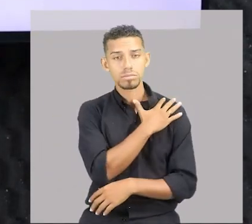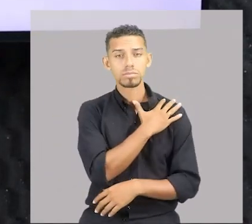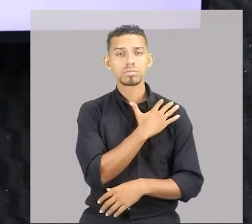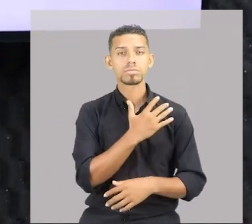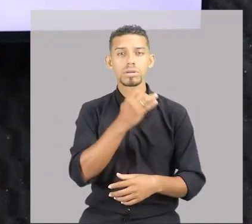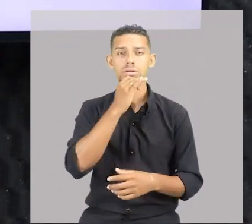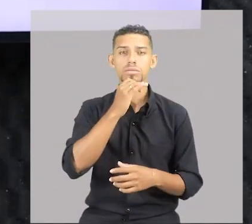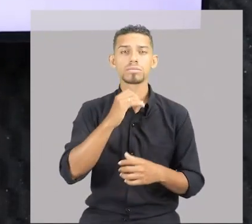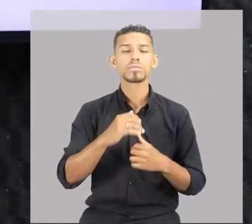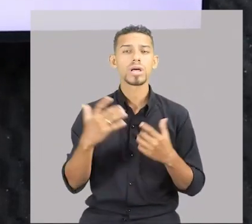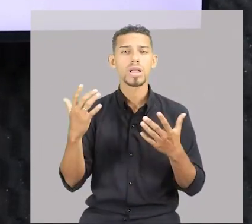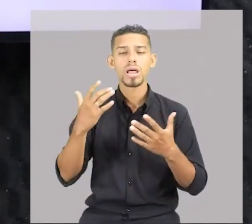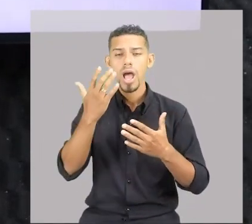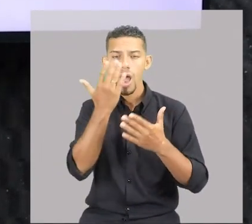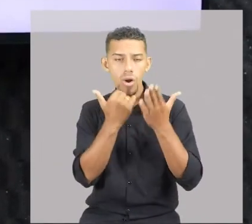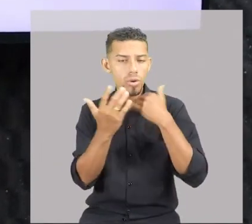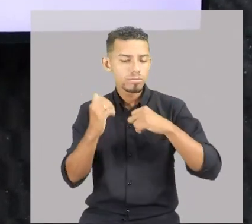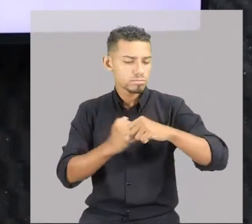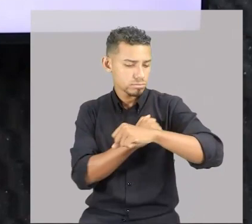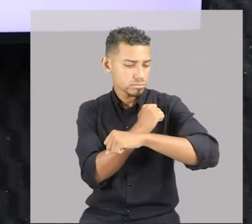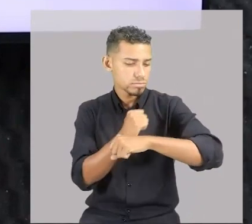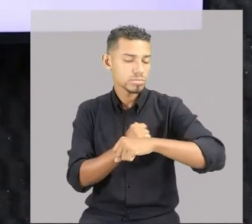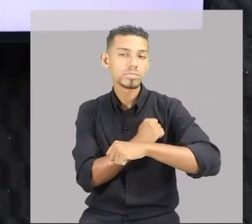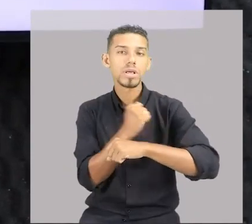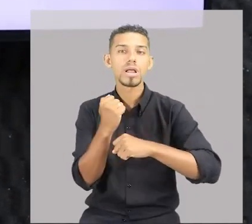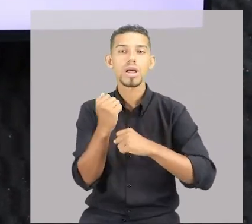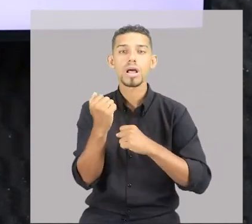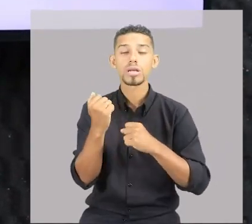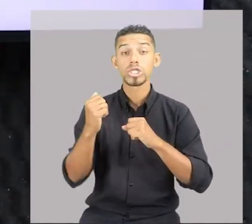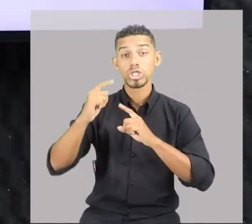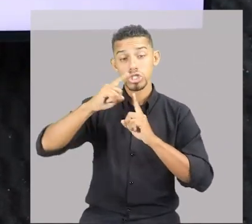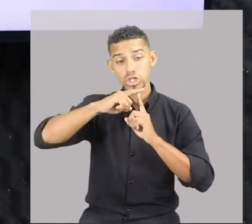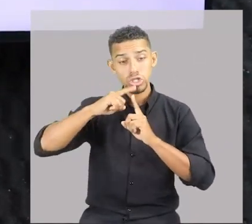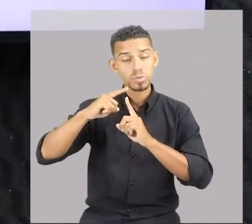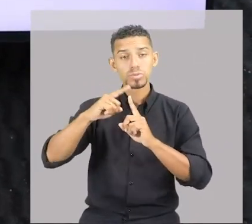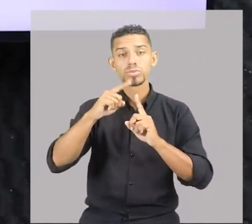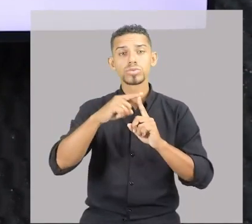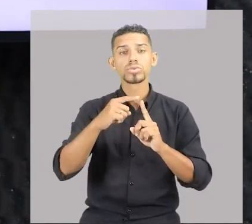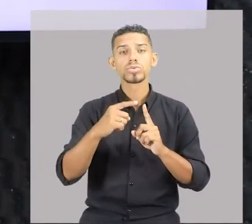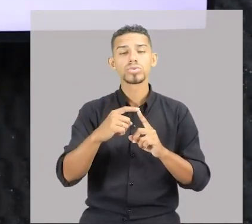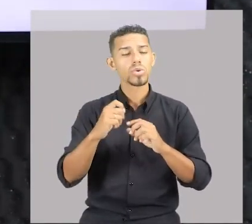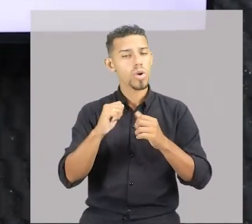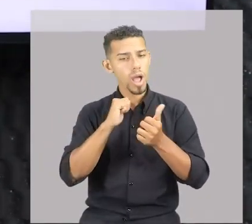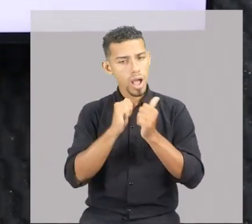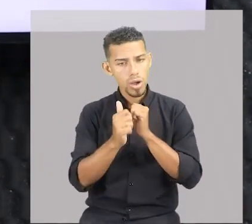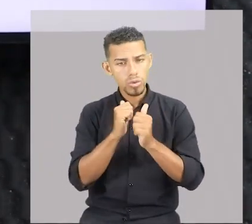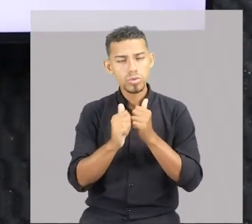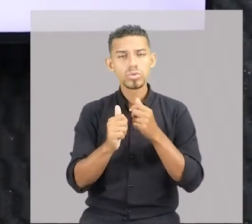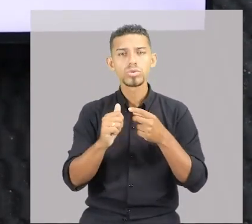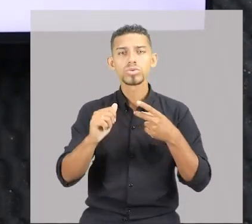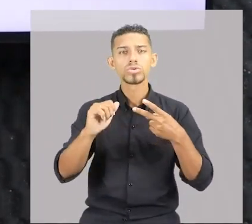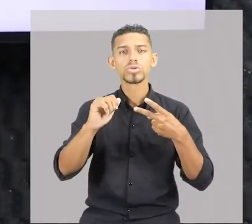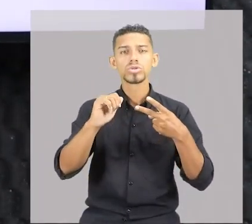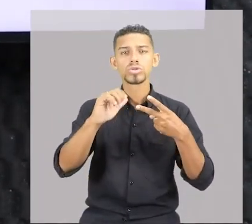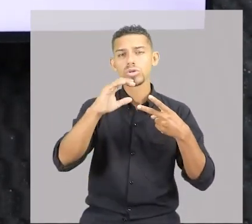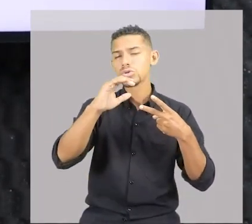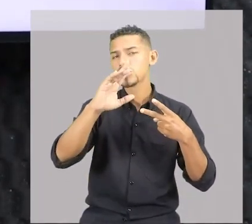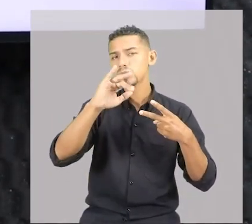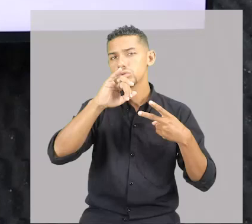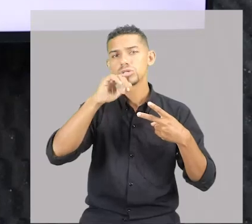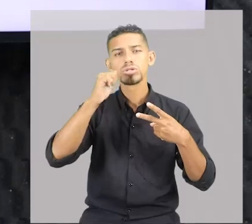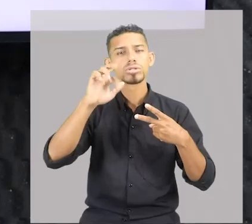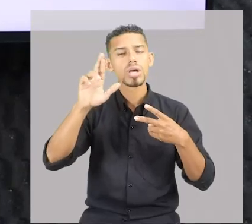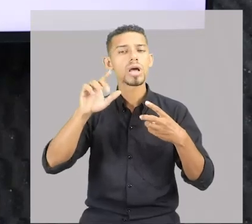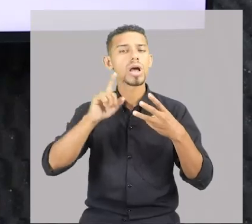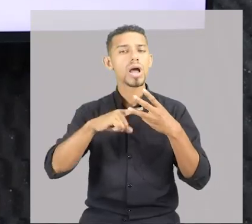exemplo, da culinária maranhense, né, dos pratos típicos, do arroz de cuchá, do peixe frito, do vatapá,